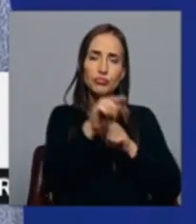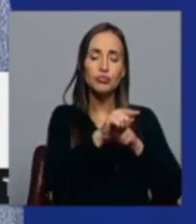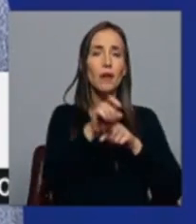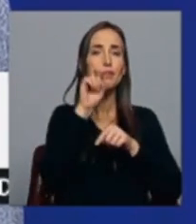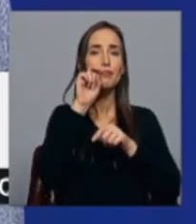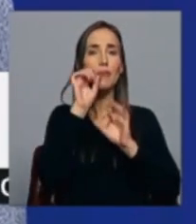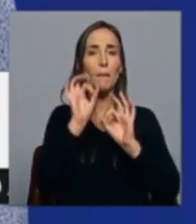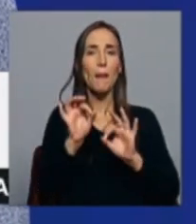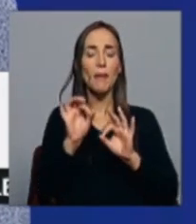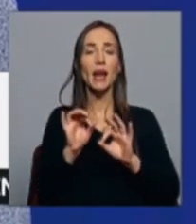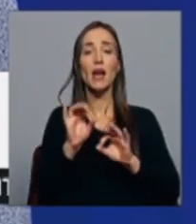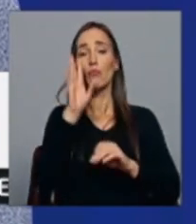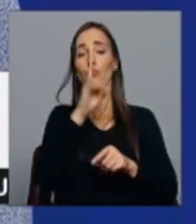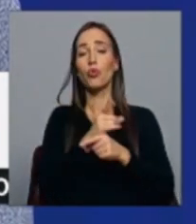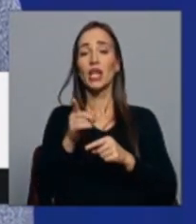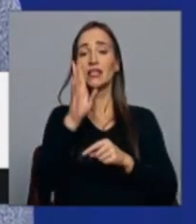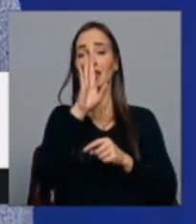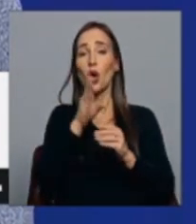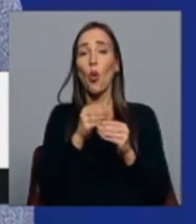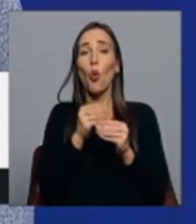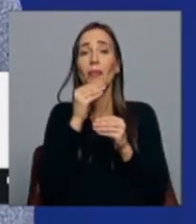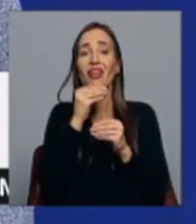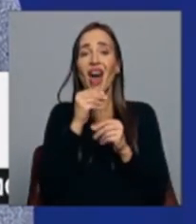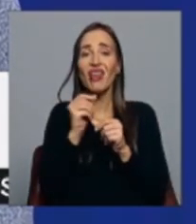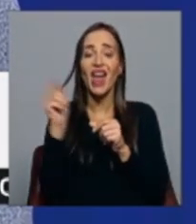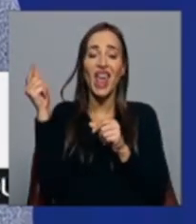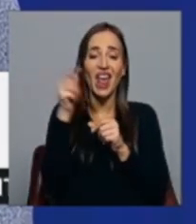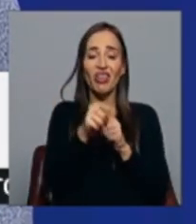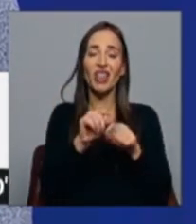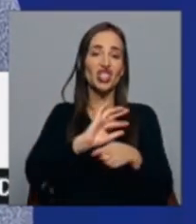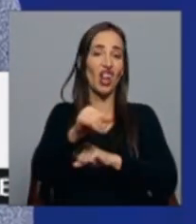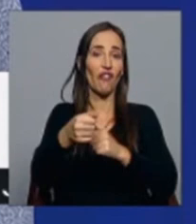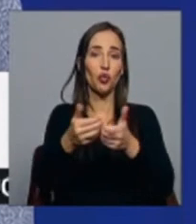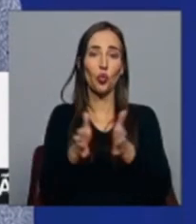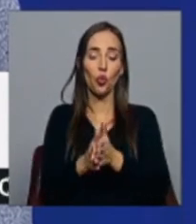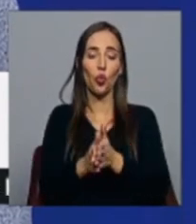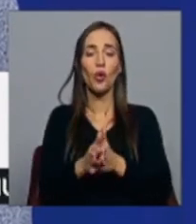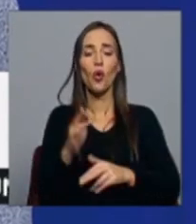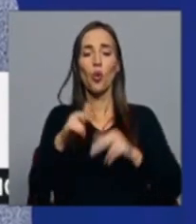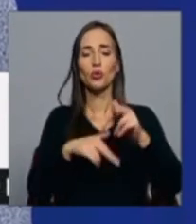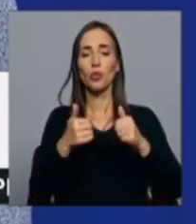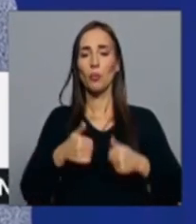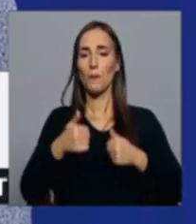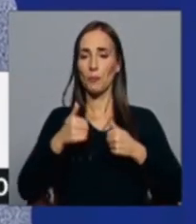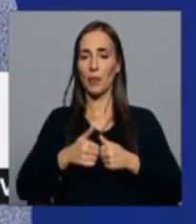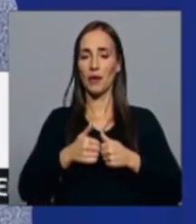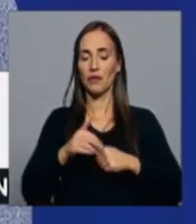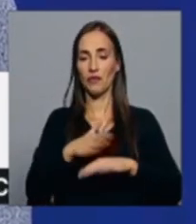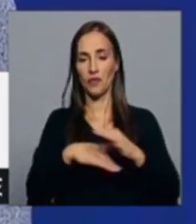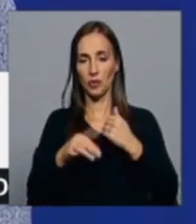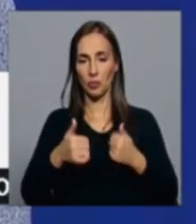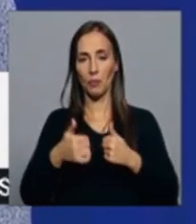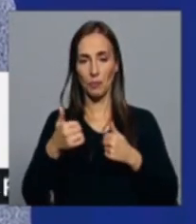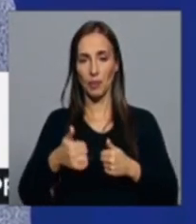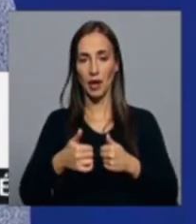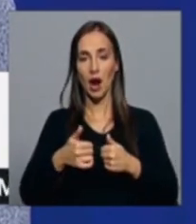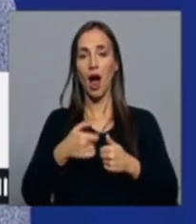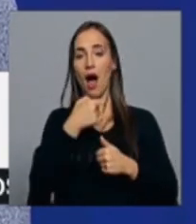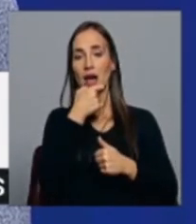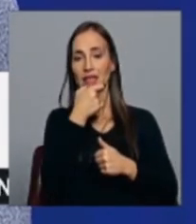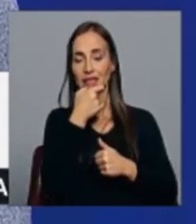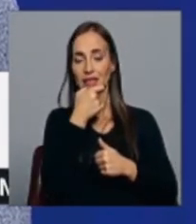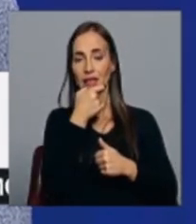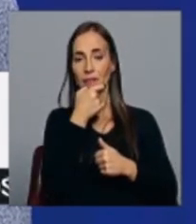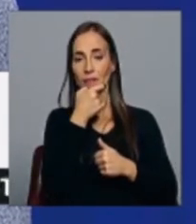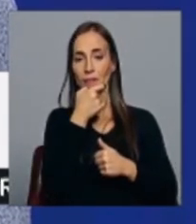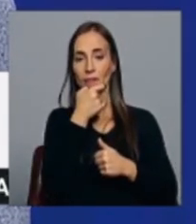suficiente para ficar tudo estragado ou seja era um edifício muito bem construir muito bem feito EA partir de mente conversa demolição clandestina de um